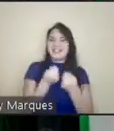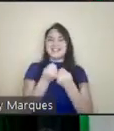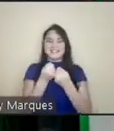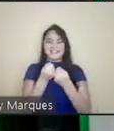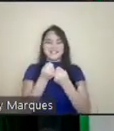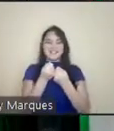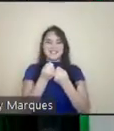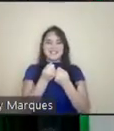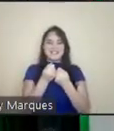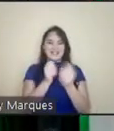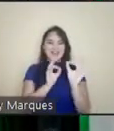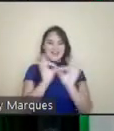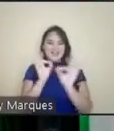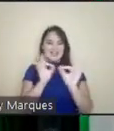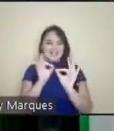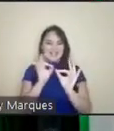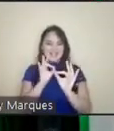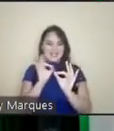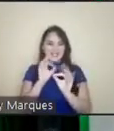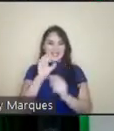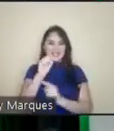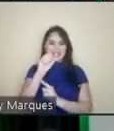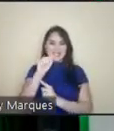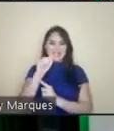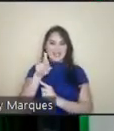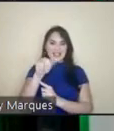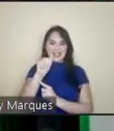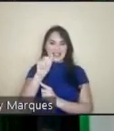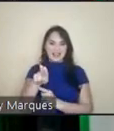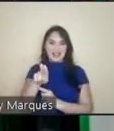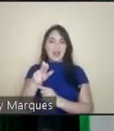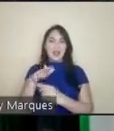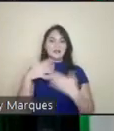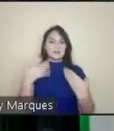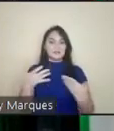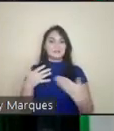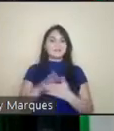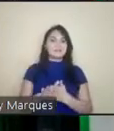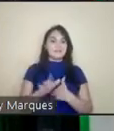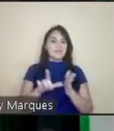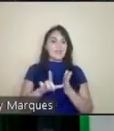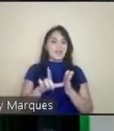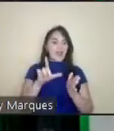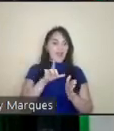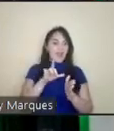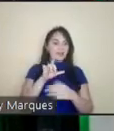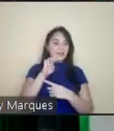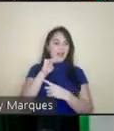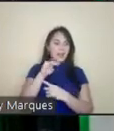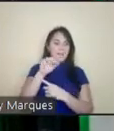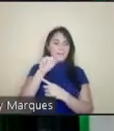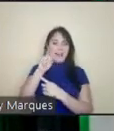mesmo. Ele tocou mais cedo, ele deu uma tocada aqui, só que não falou para a galera que a música é dele.